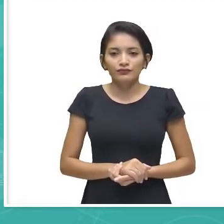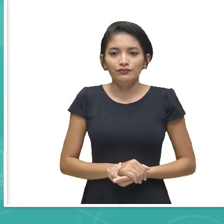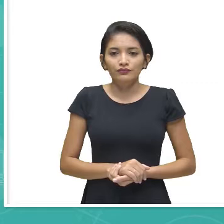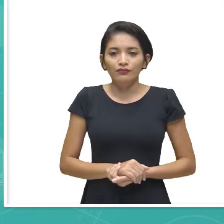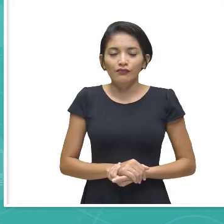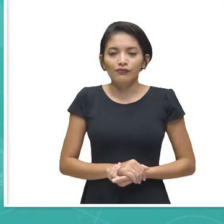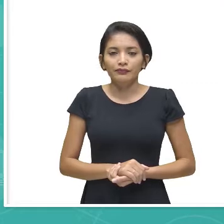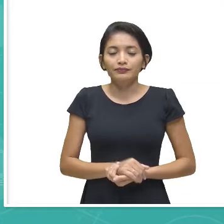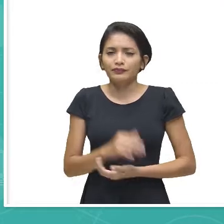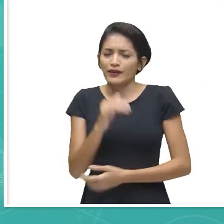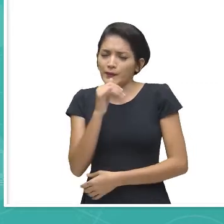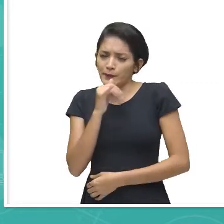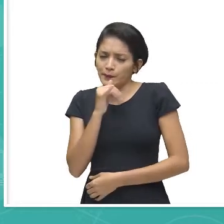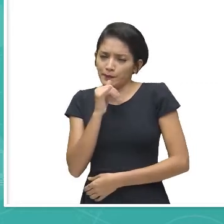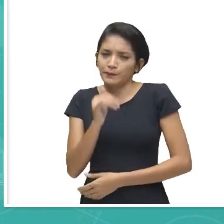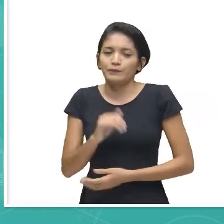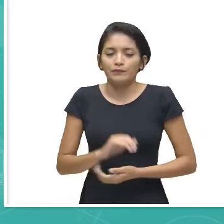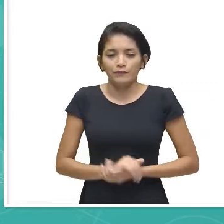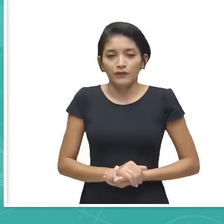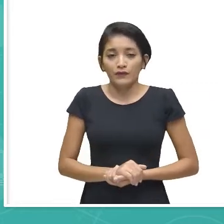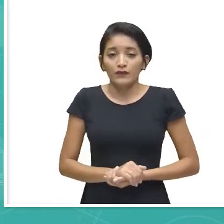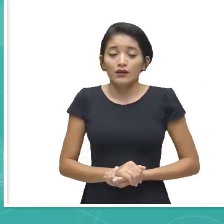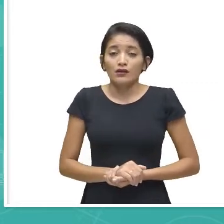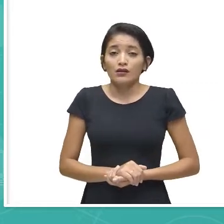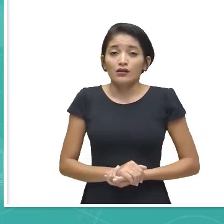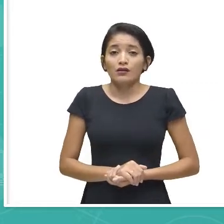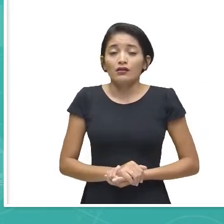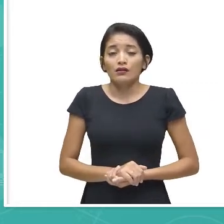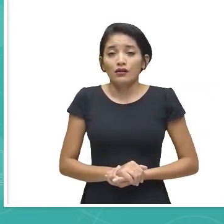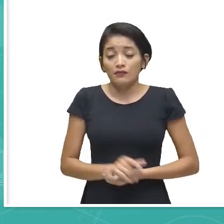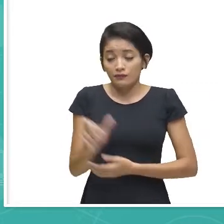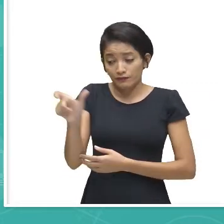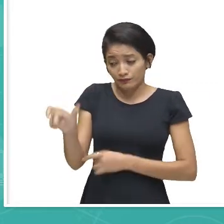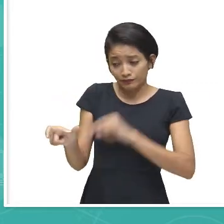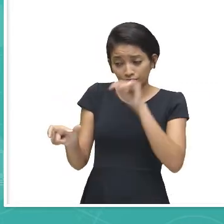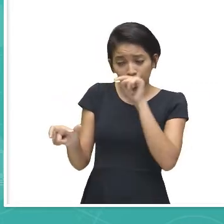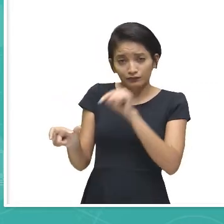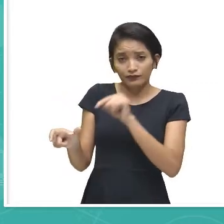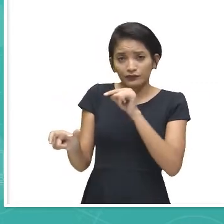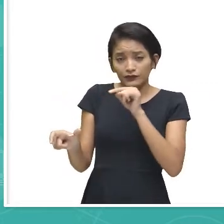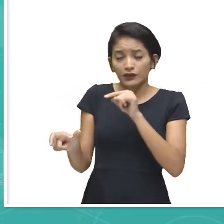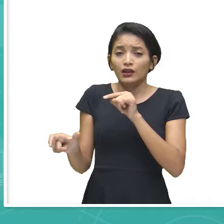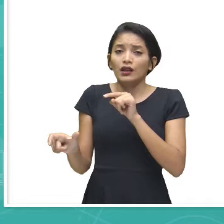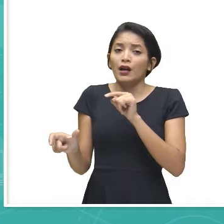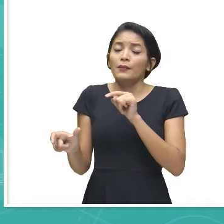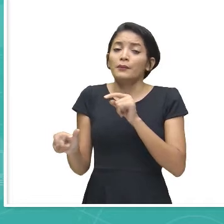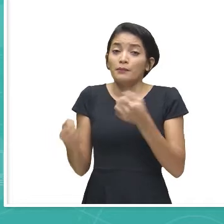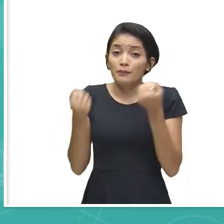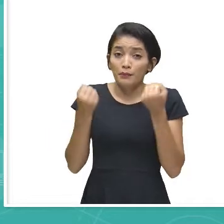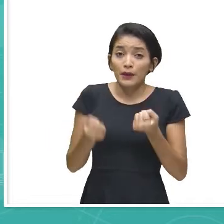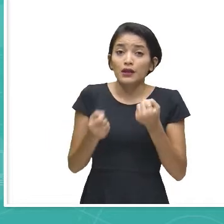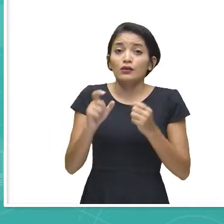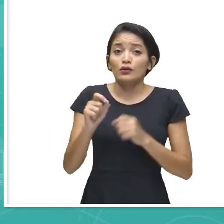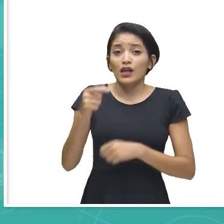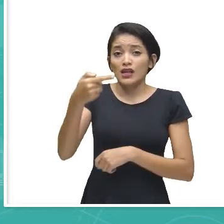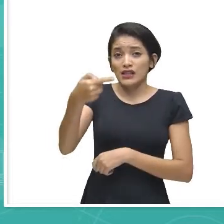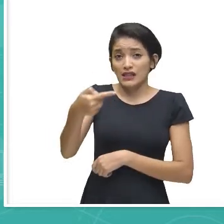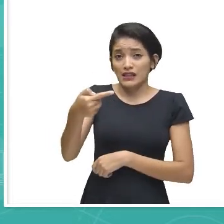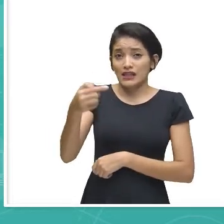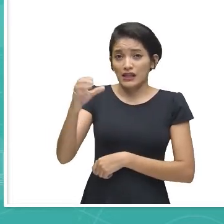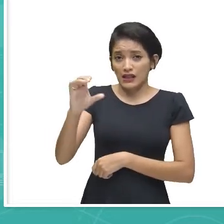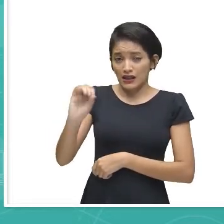Vamos supor que aqui o nosso exemplo, ele é uma pessoa que tem como peso 70